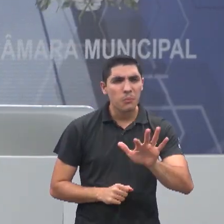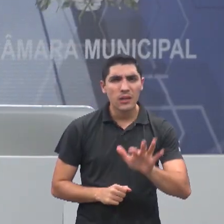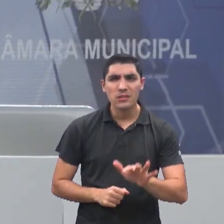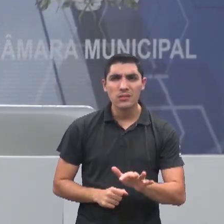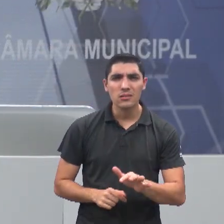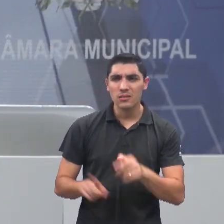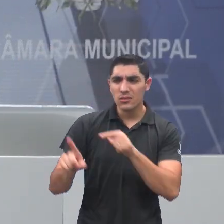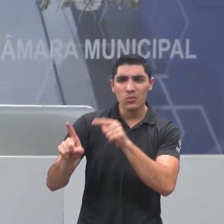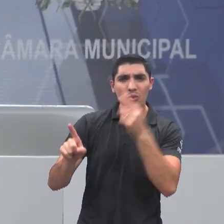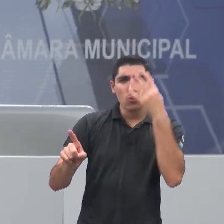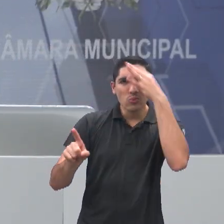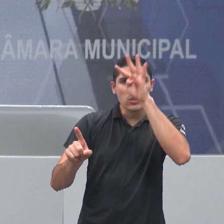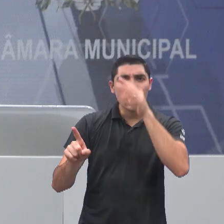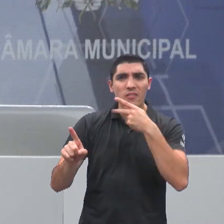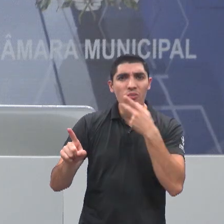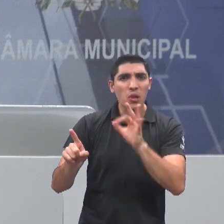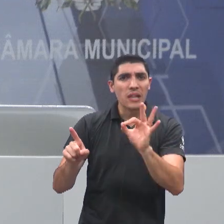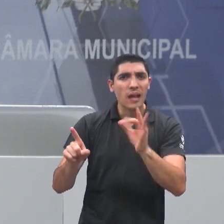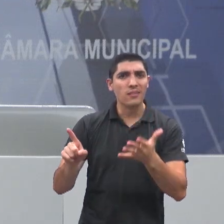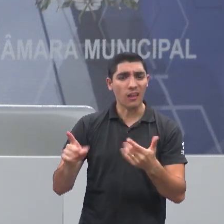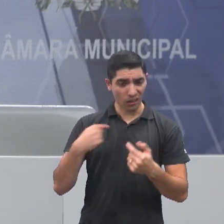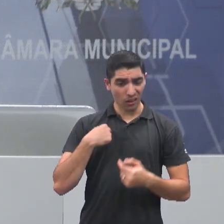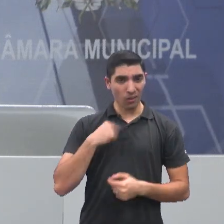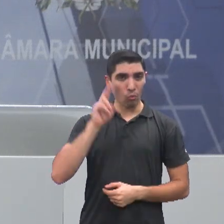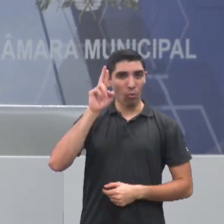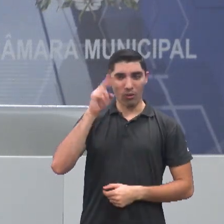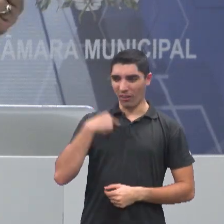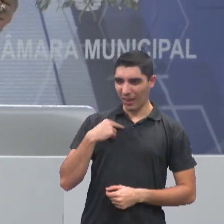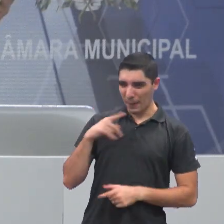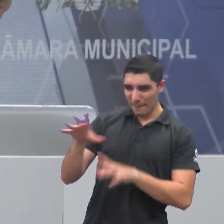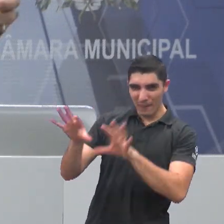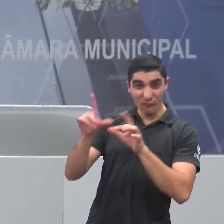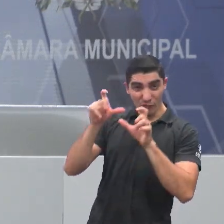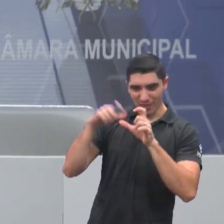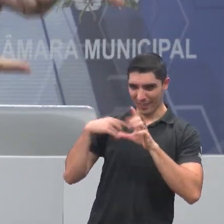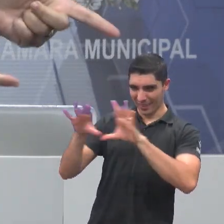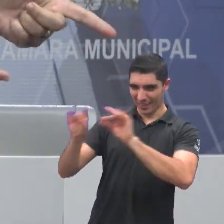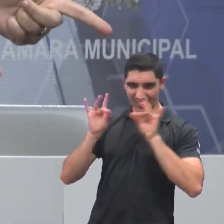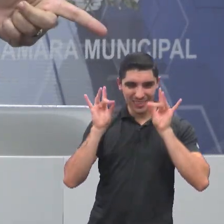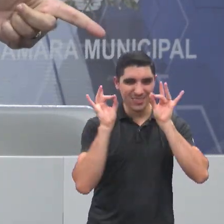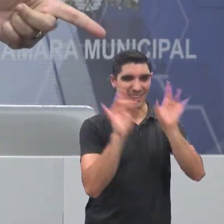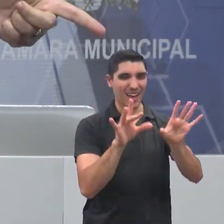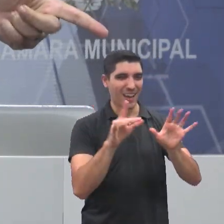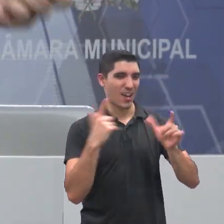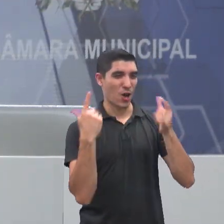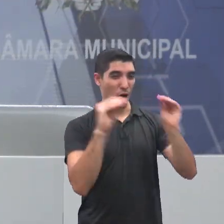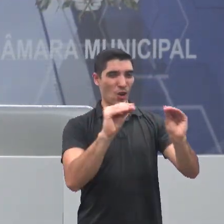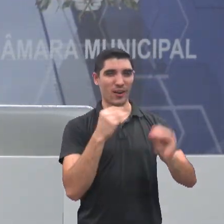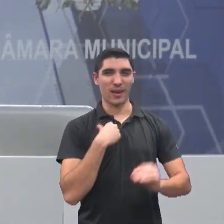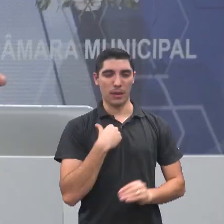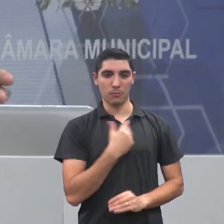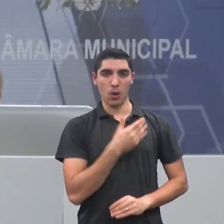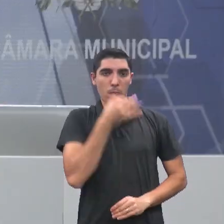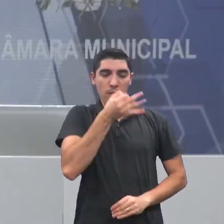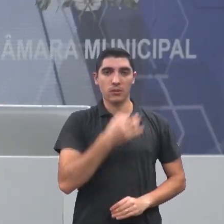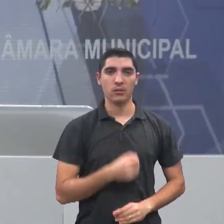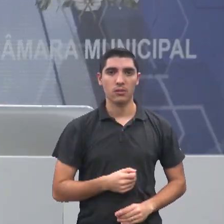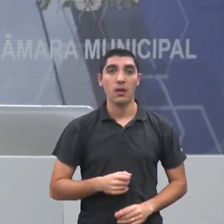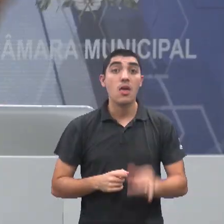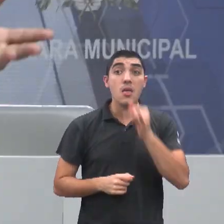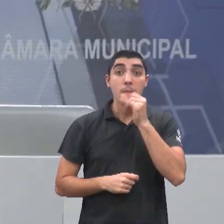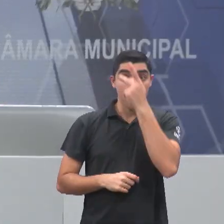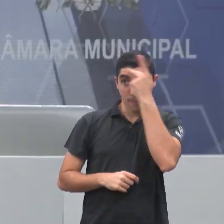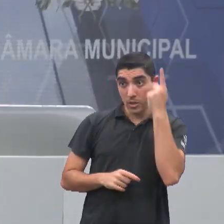a isso? Quem publicou fui eu. Aí a pessoa esteve com o prefeito, tirou uma foto com o prefeito, postou lá dizendo que teria